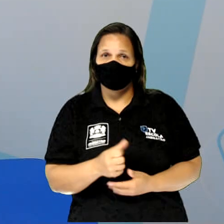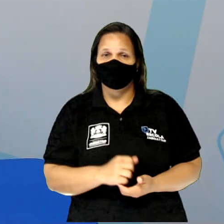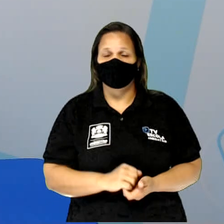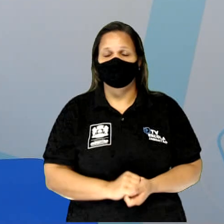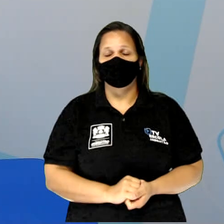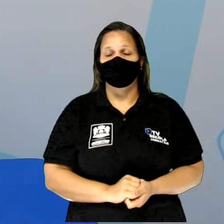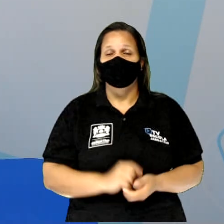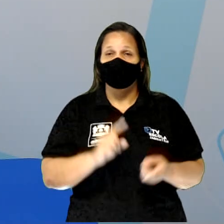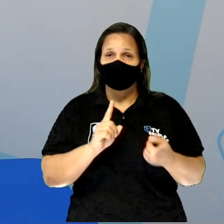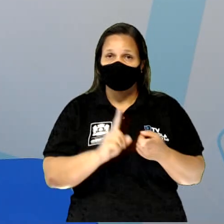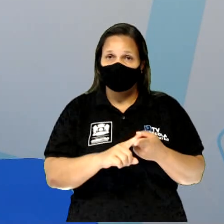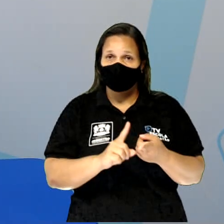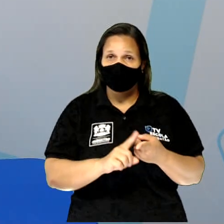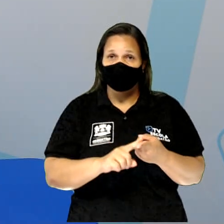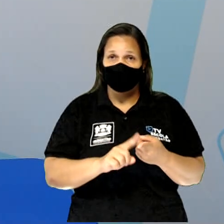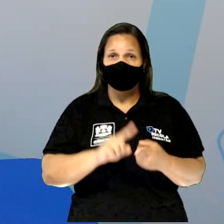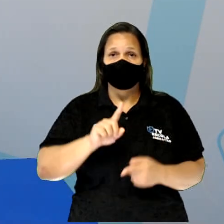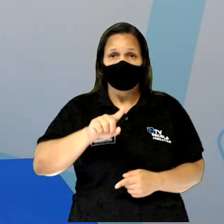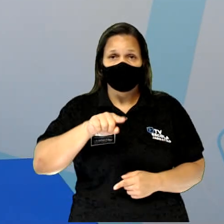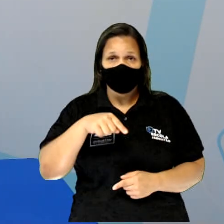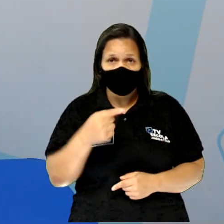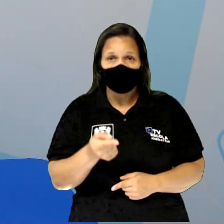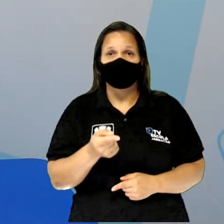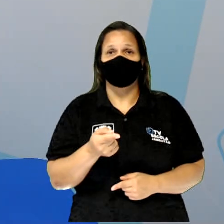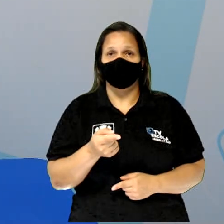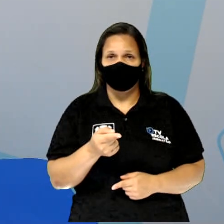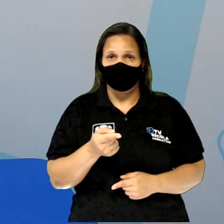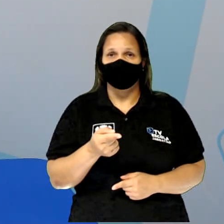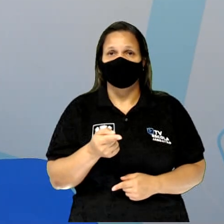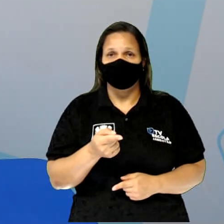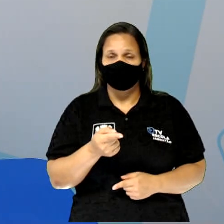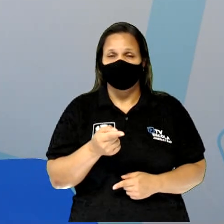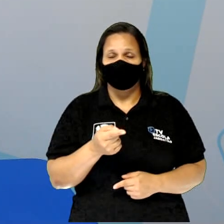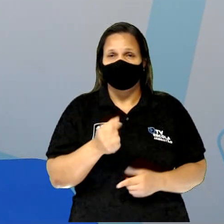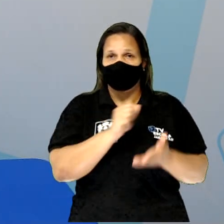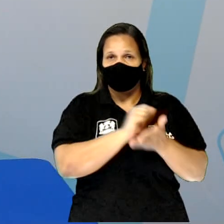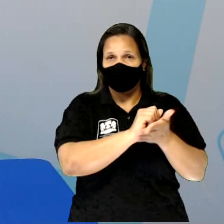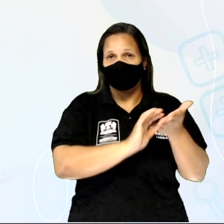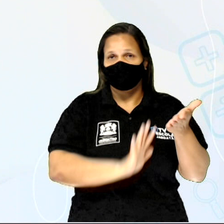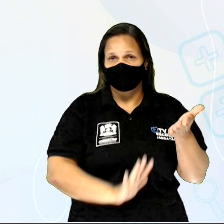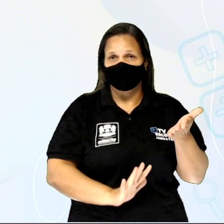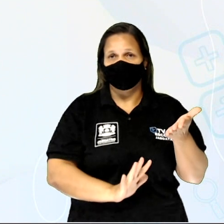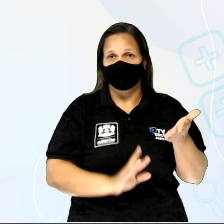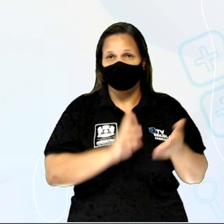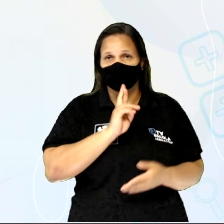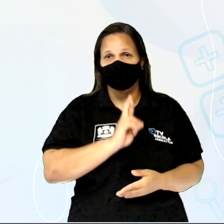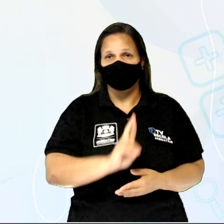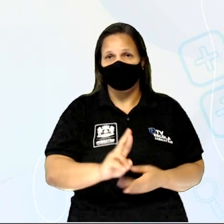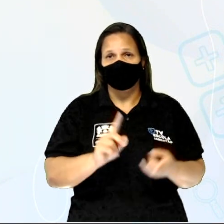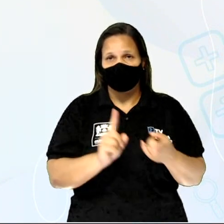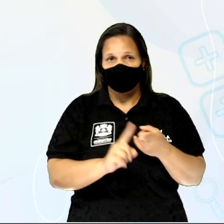te pedi para resolver uma outra operação que foi uma outra multiplicação vamos lá